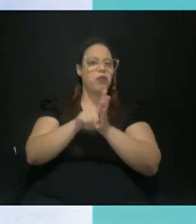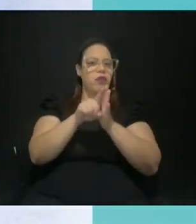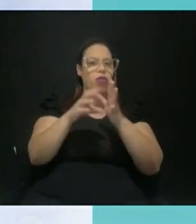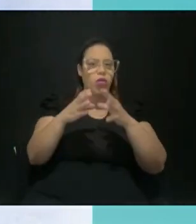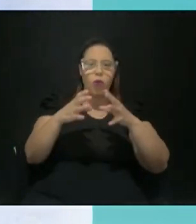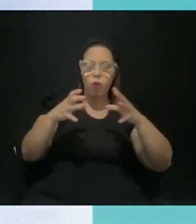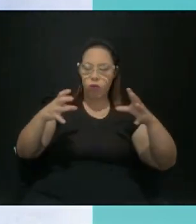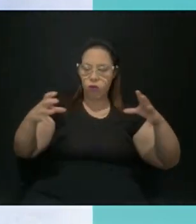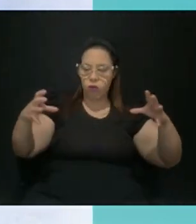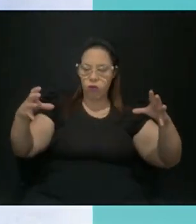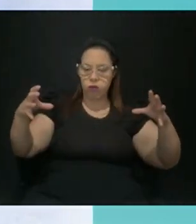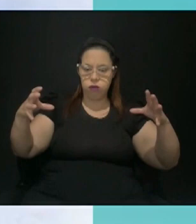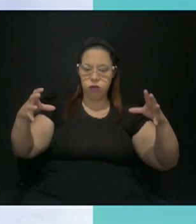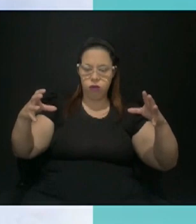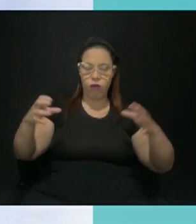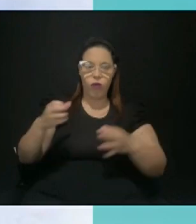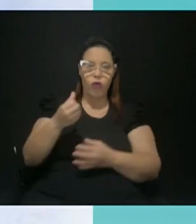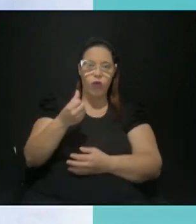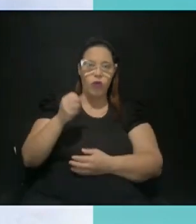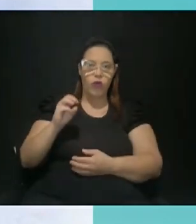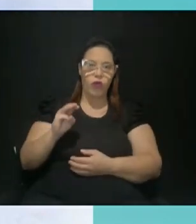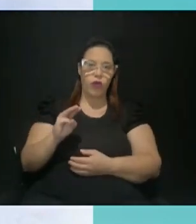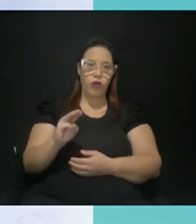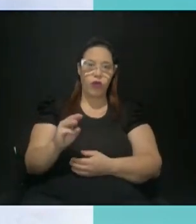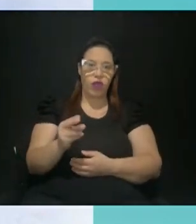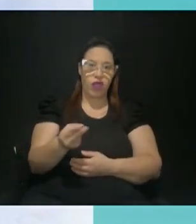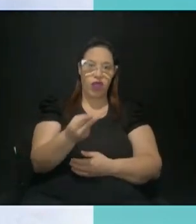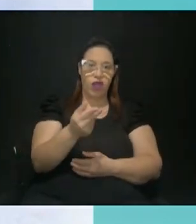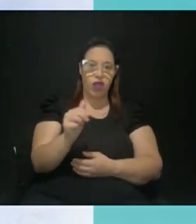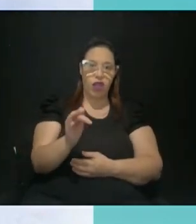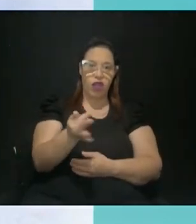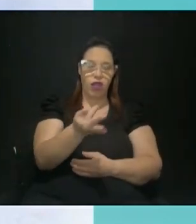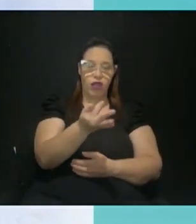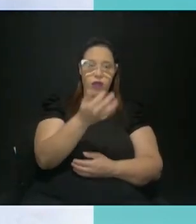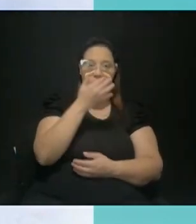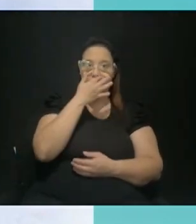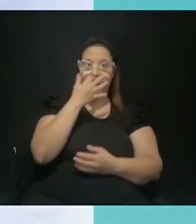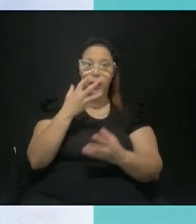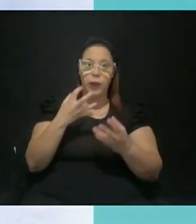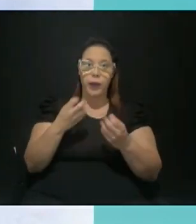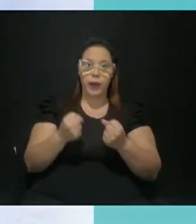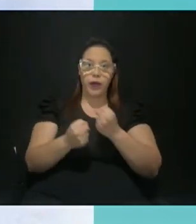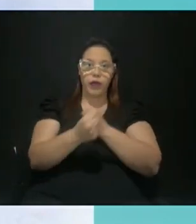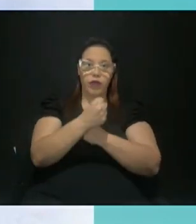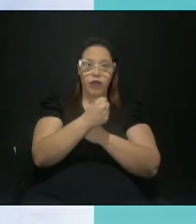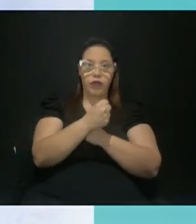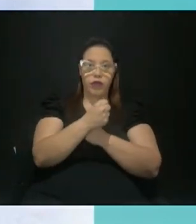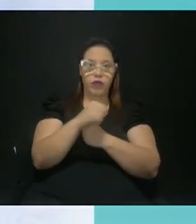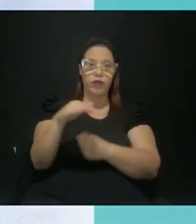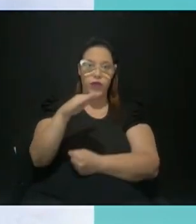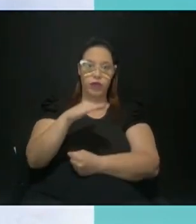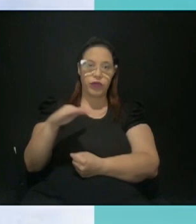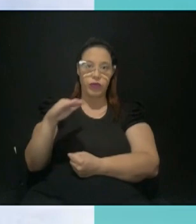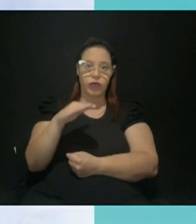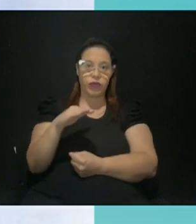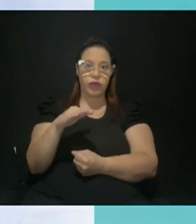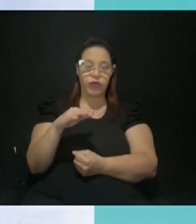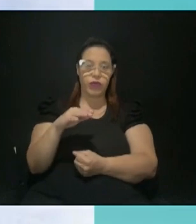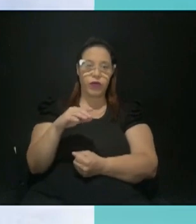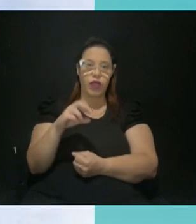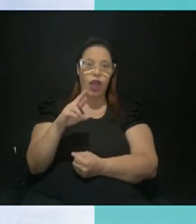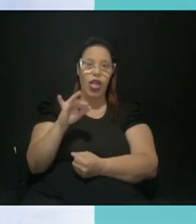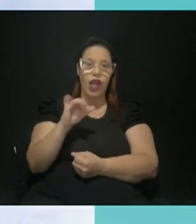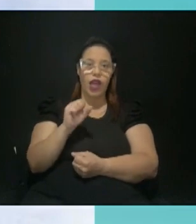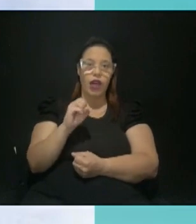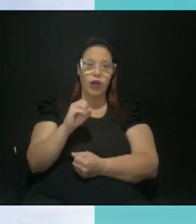com quase 1 trilhão de toneladas pode permanecer preso durante anos na região graças ao raro fenômeno das colunas